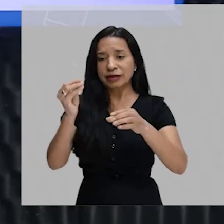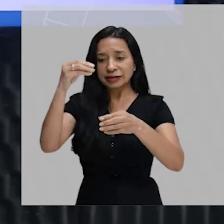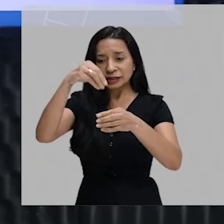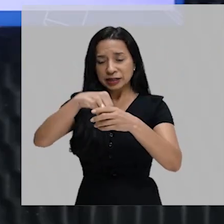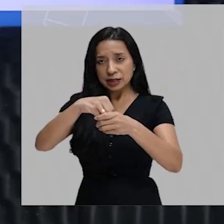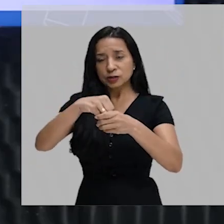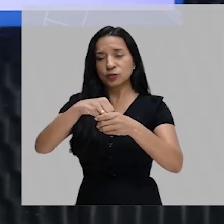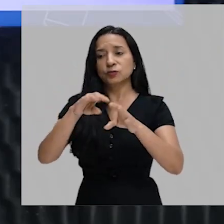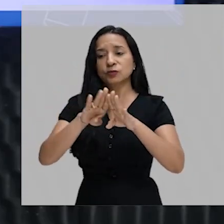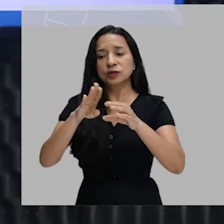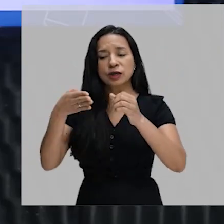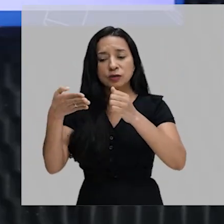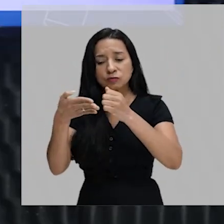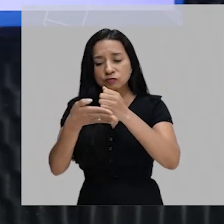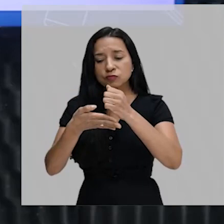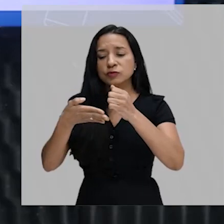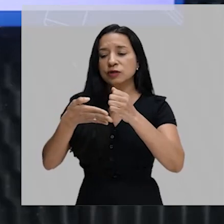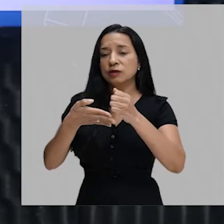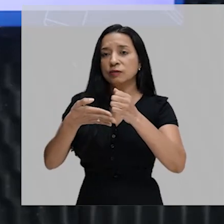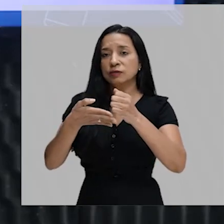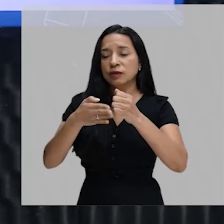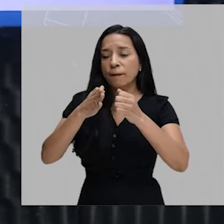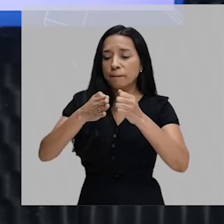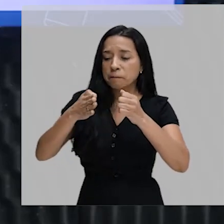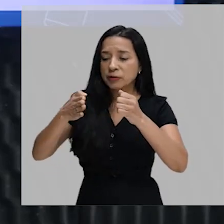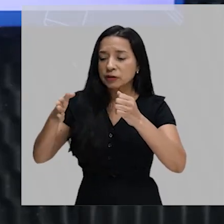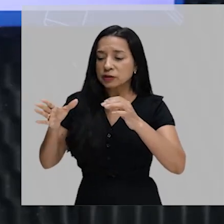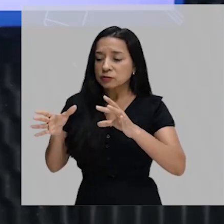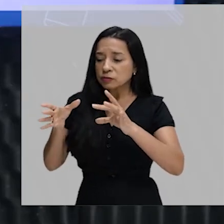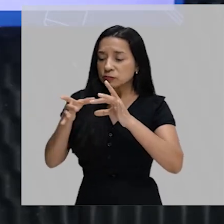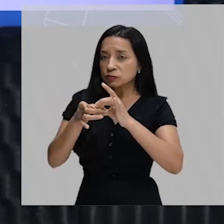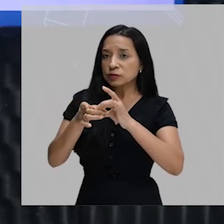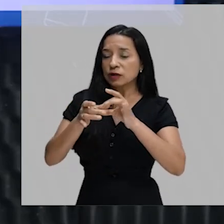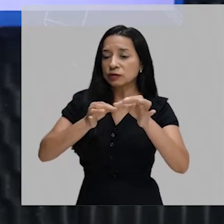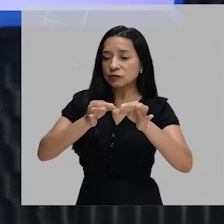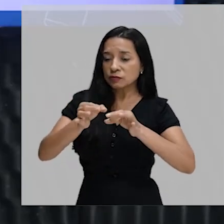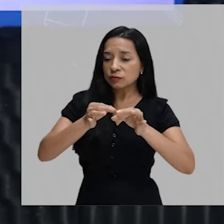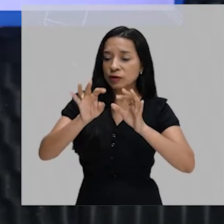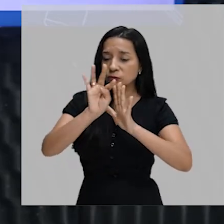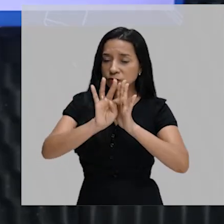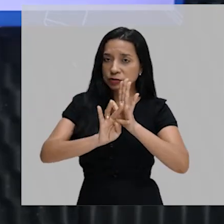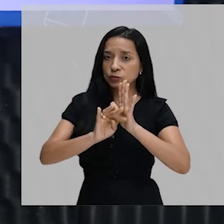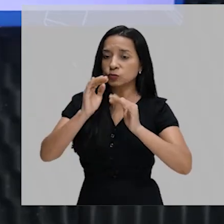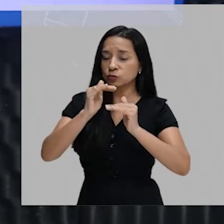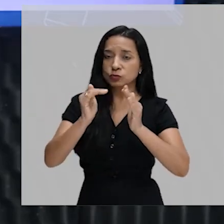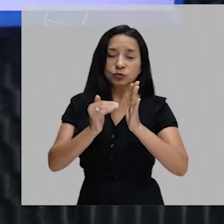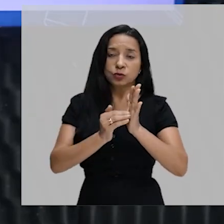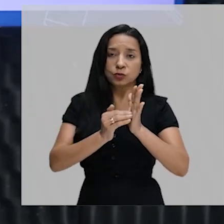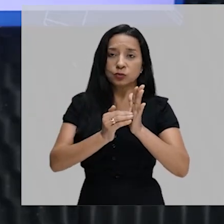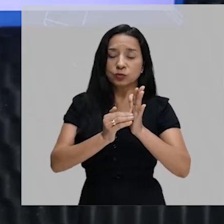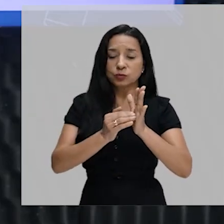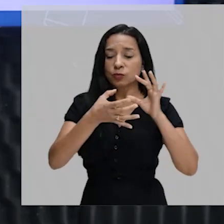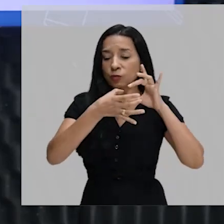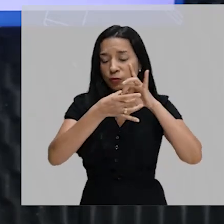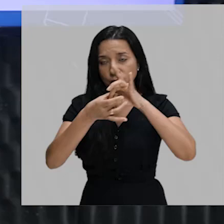subtemas, né? Pedacinhos que vão se juntar e formar o texto como um todo, ou seja, o